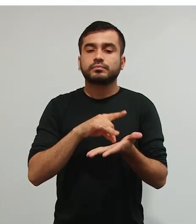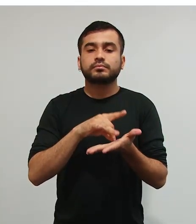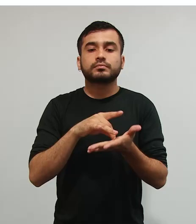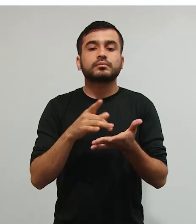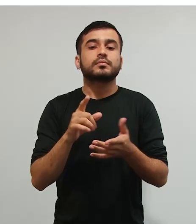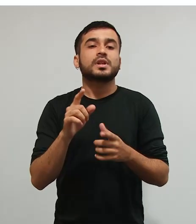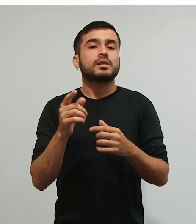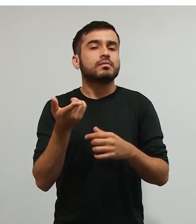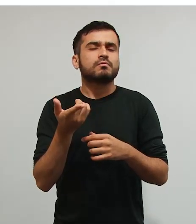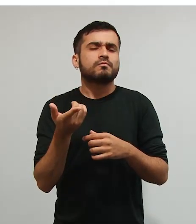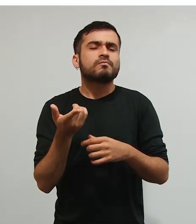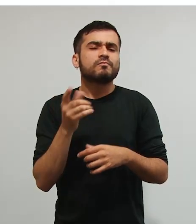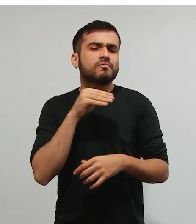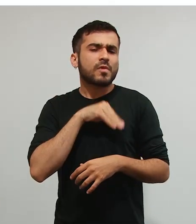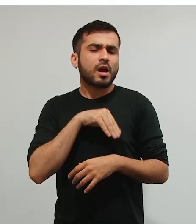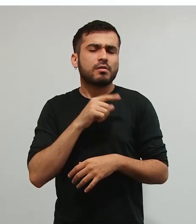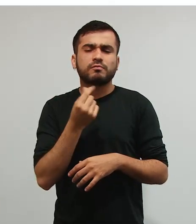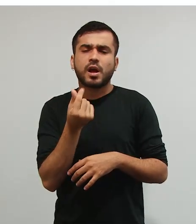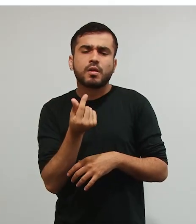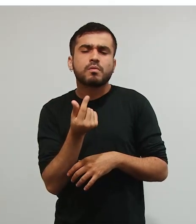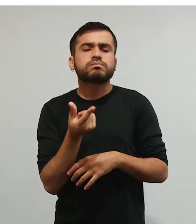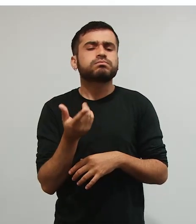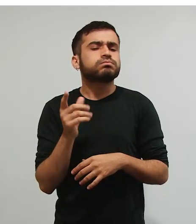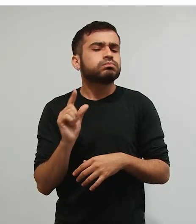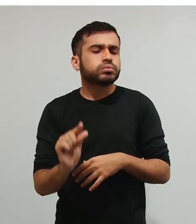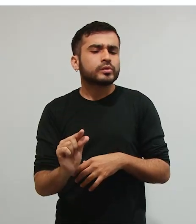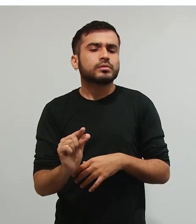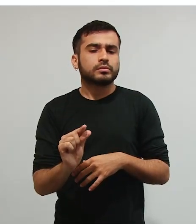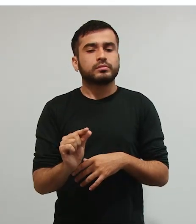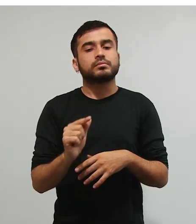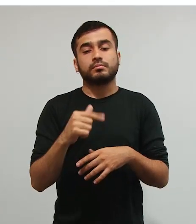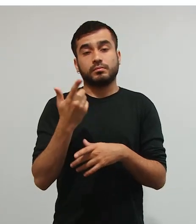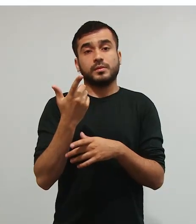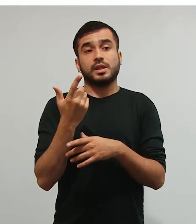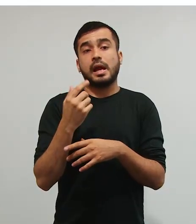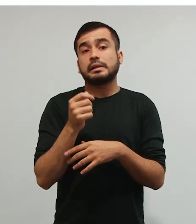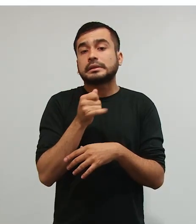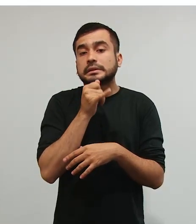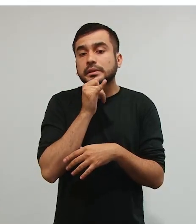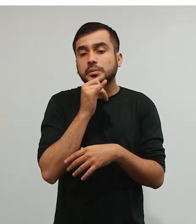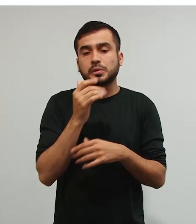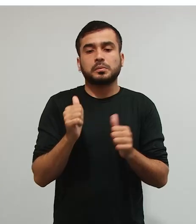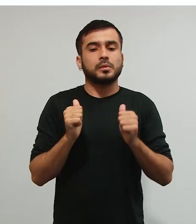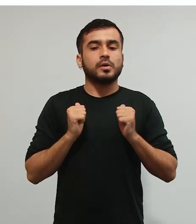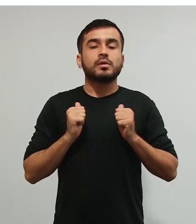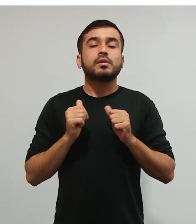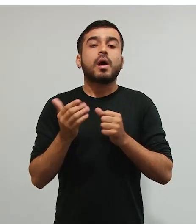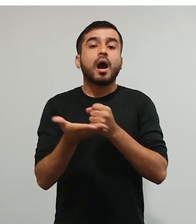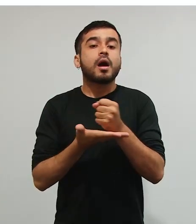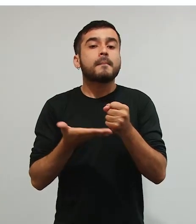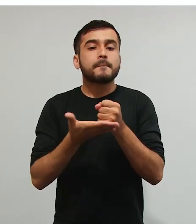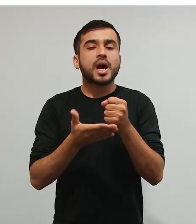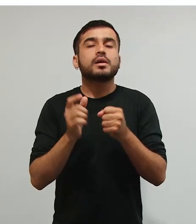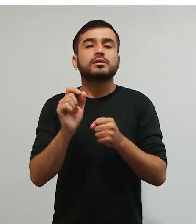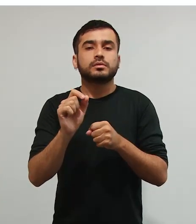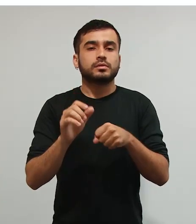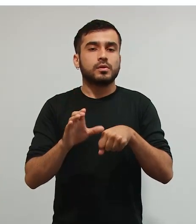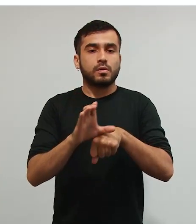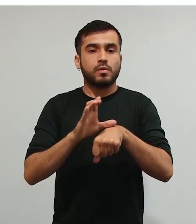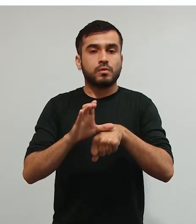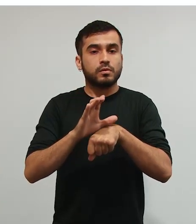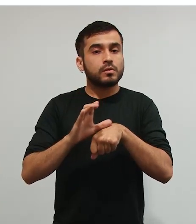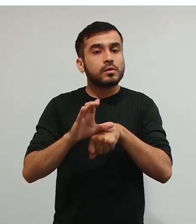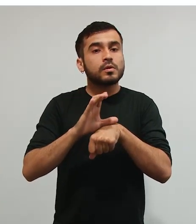de baixo valor pela ausência de interesse de agir, tendo em vista o princípio constitucional